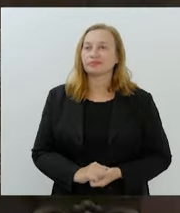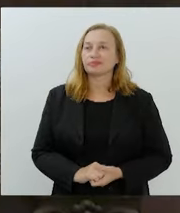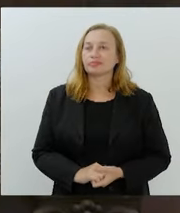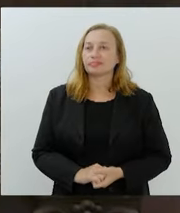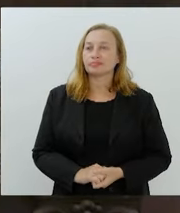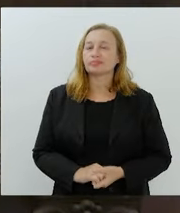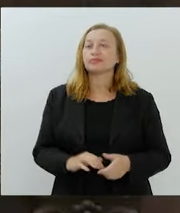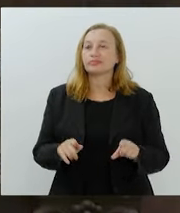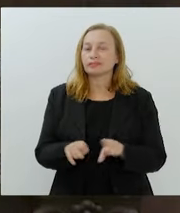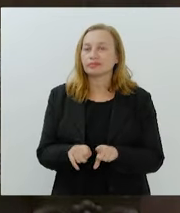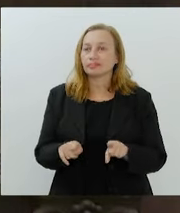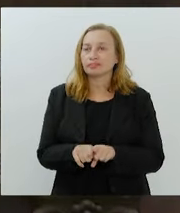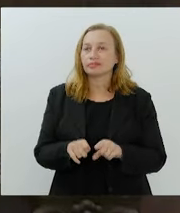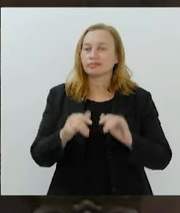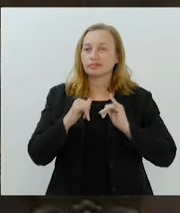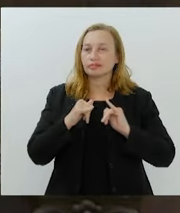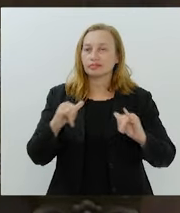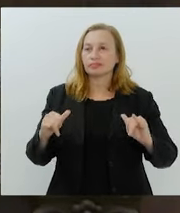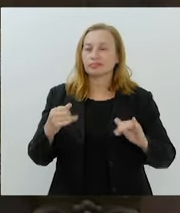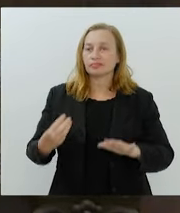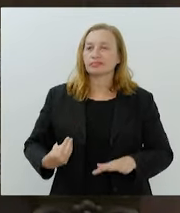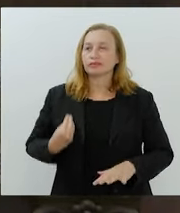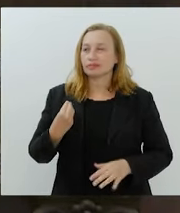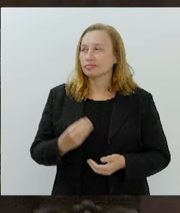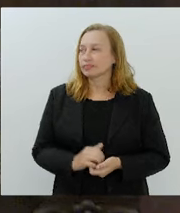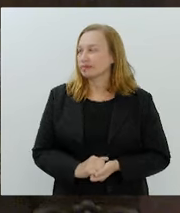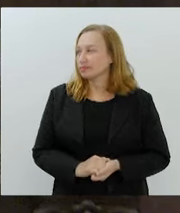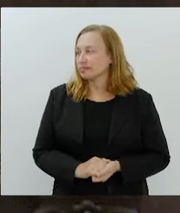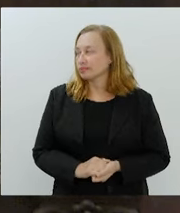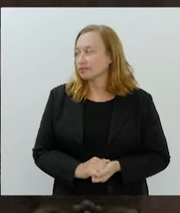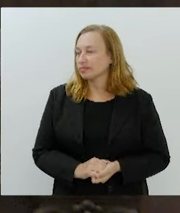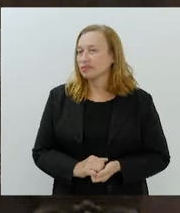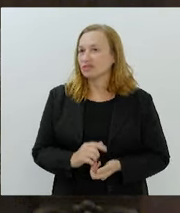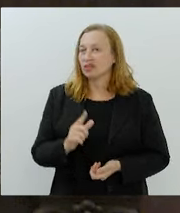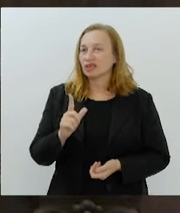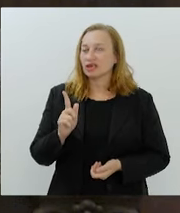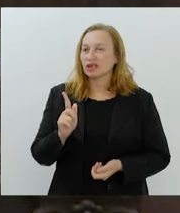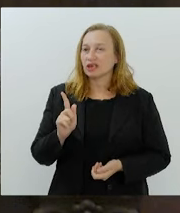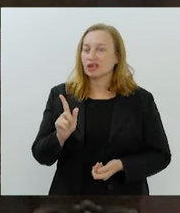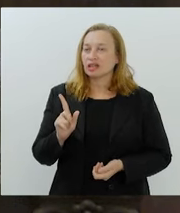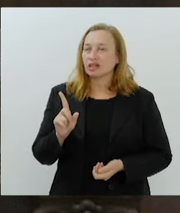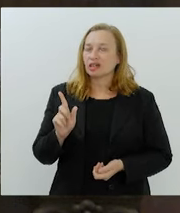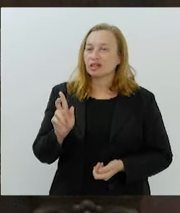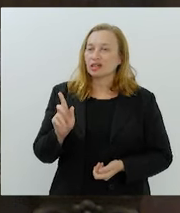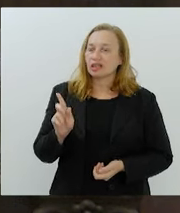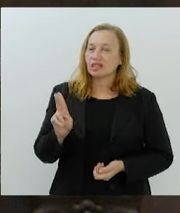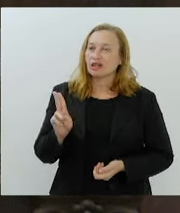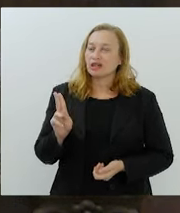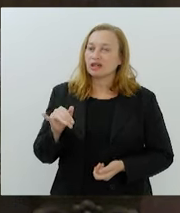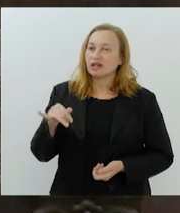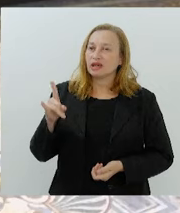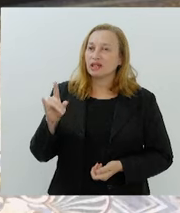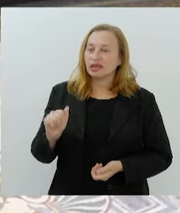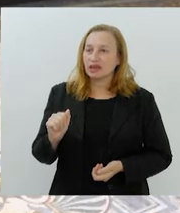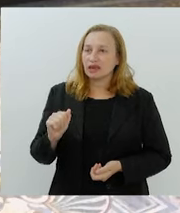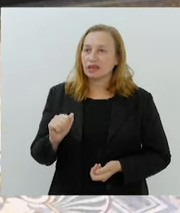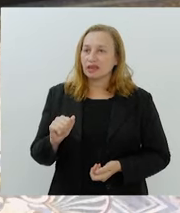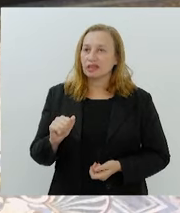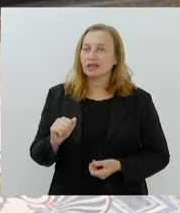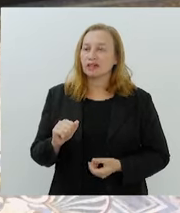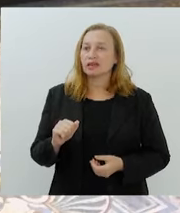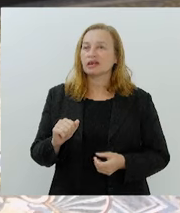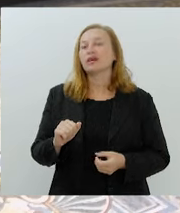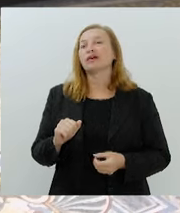Também anuncio a presença da Guida Galamba, presidente dos Defensores da Terra, que por